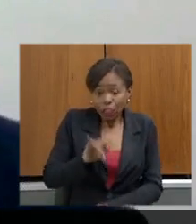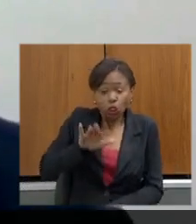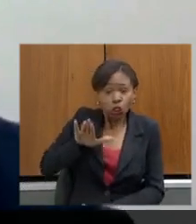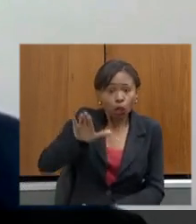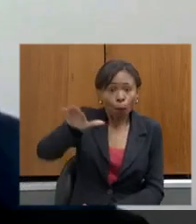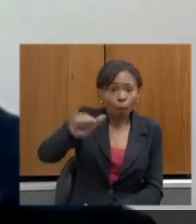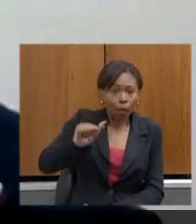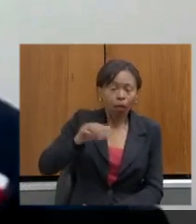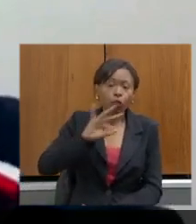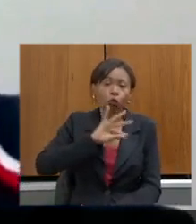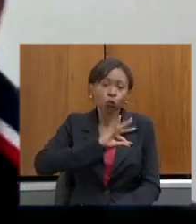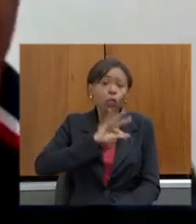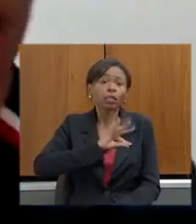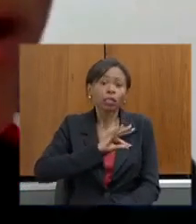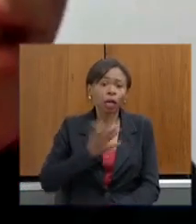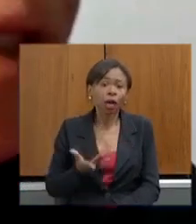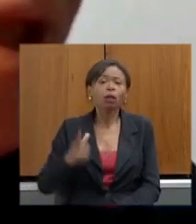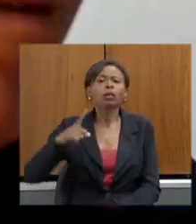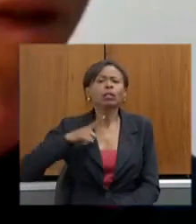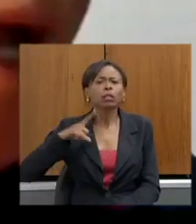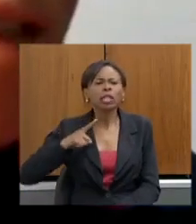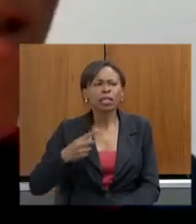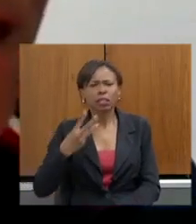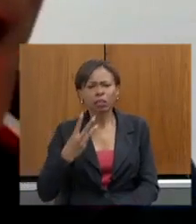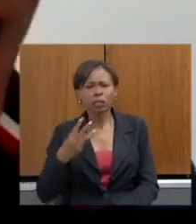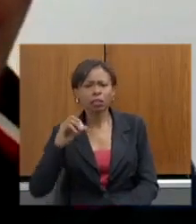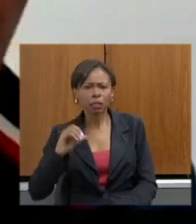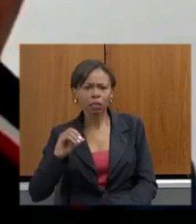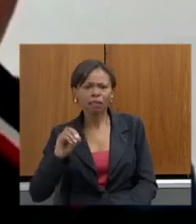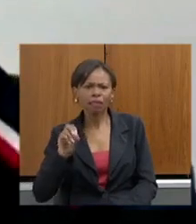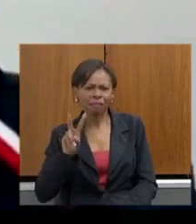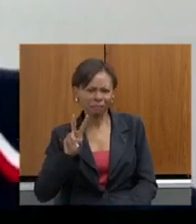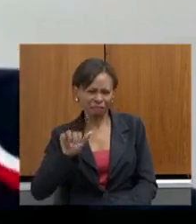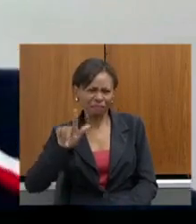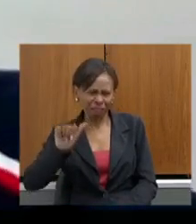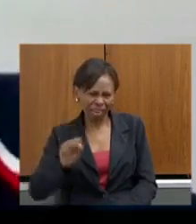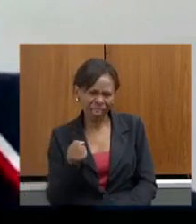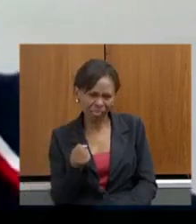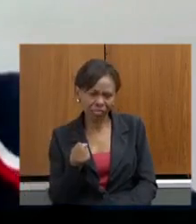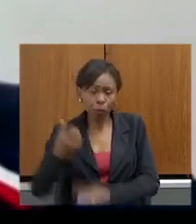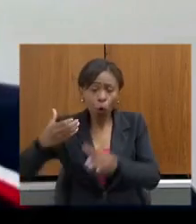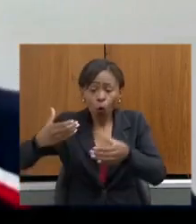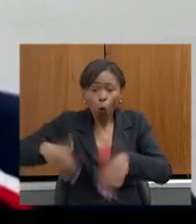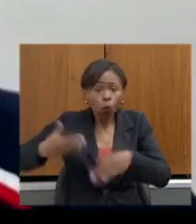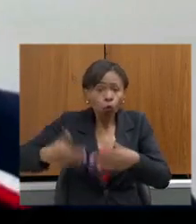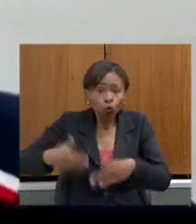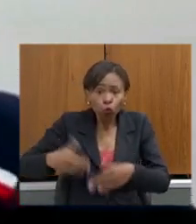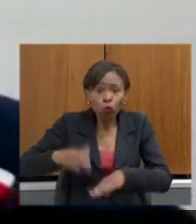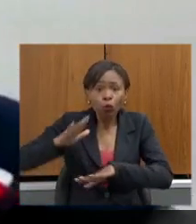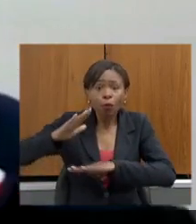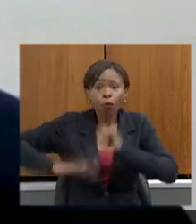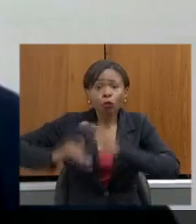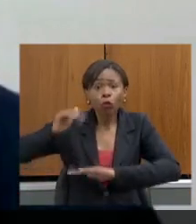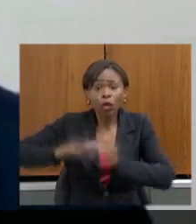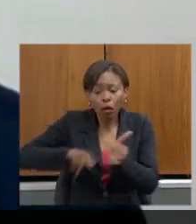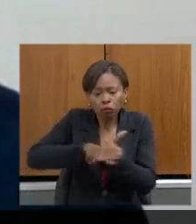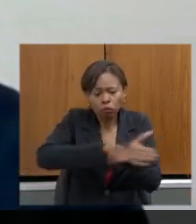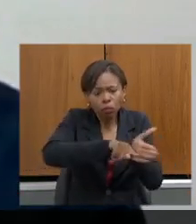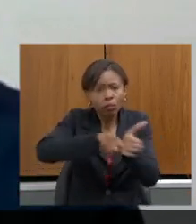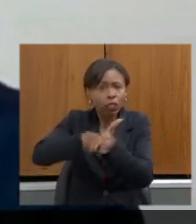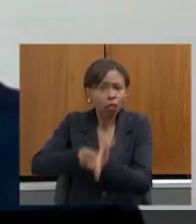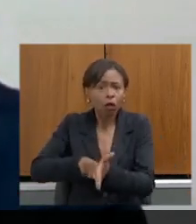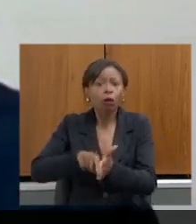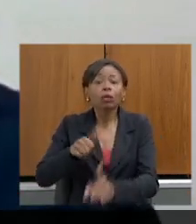policiais que estão aí nós temos todo 30 vagas o concurso de investigador no